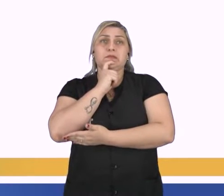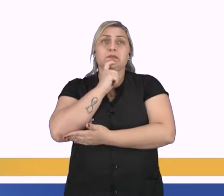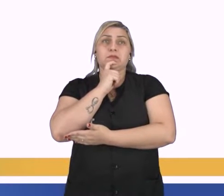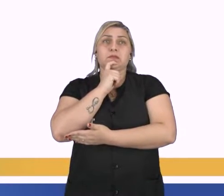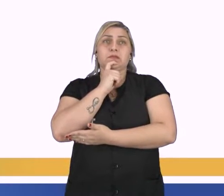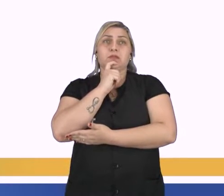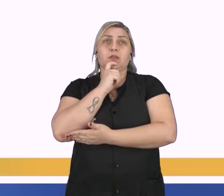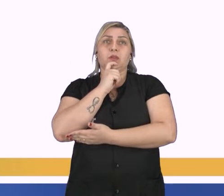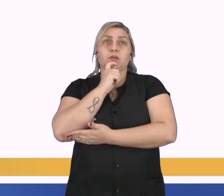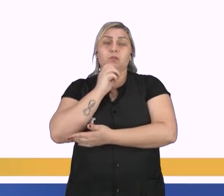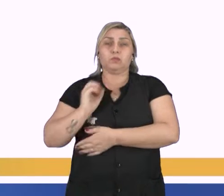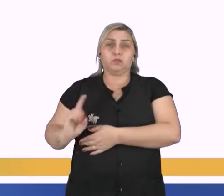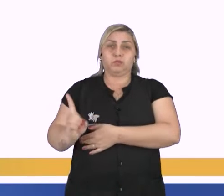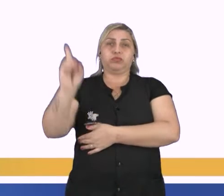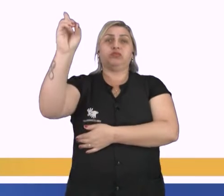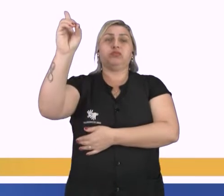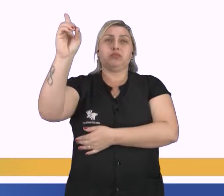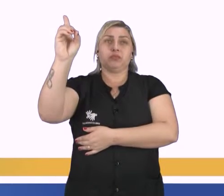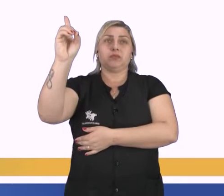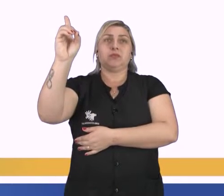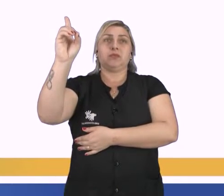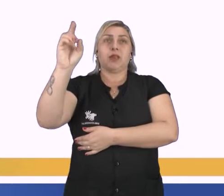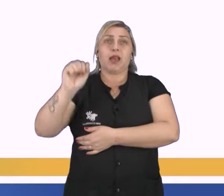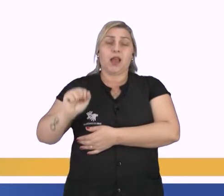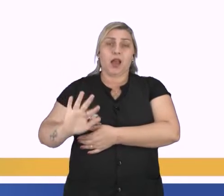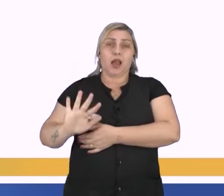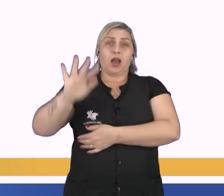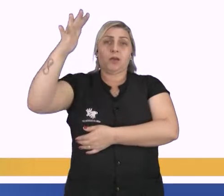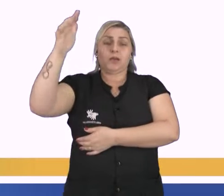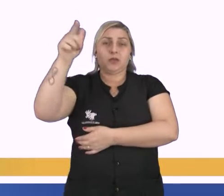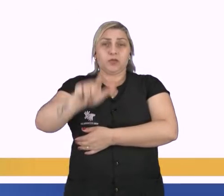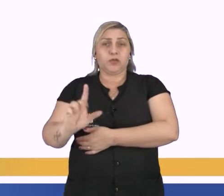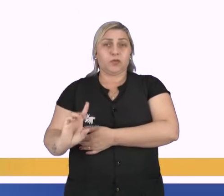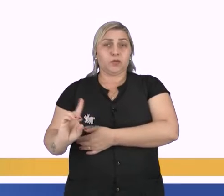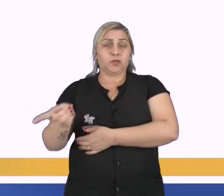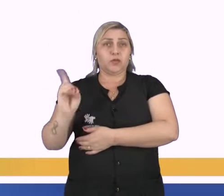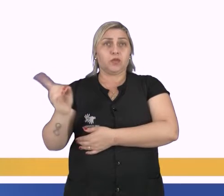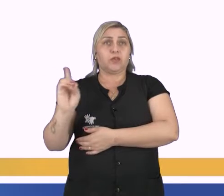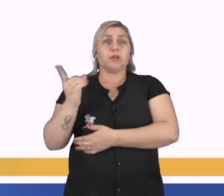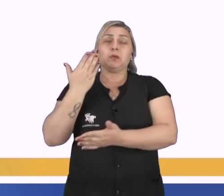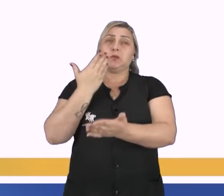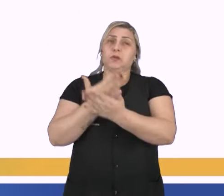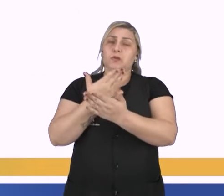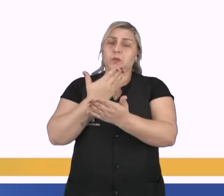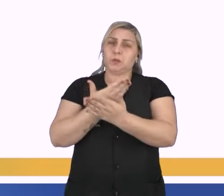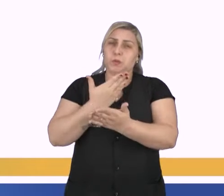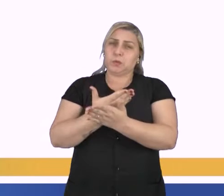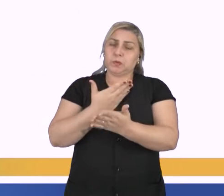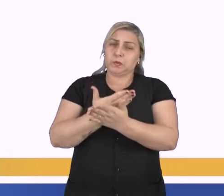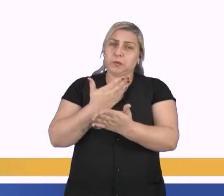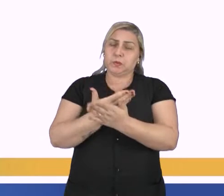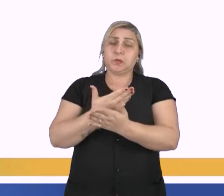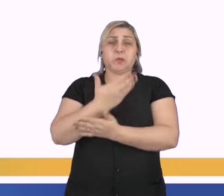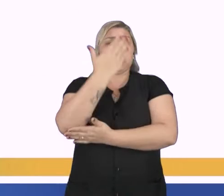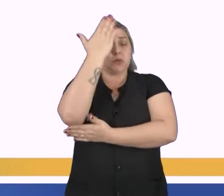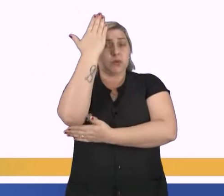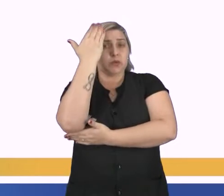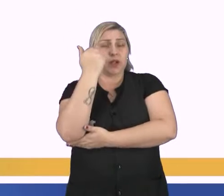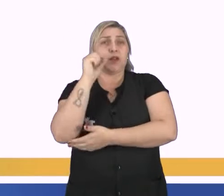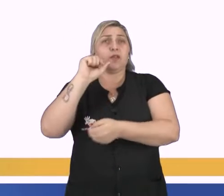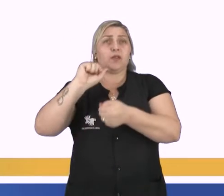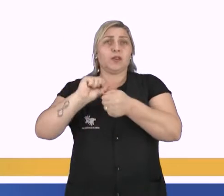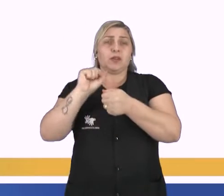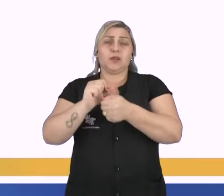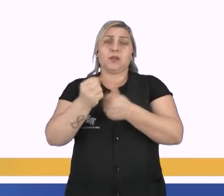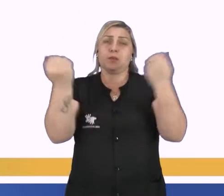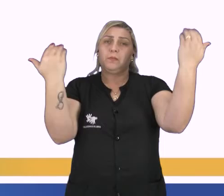alta do dólar. O dólar aumentou novamente. Estou estudando bastante e sei que vou fazer